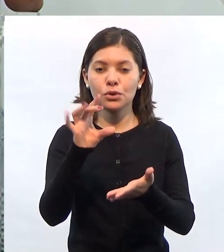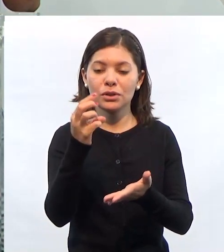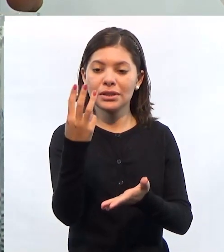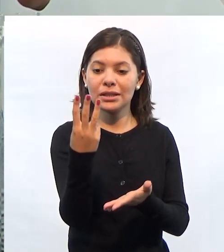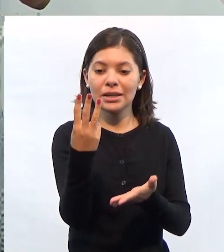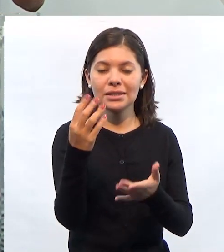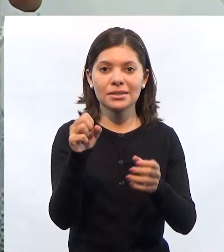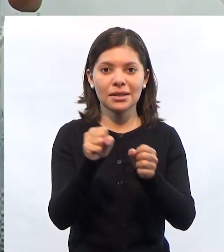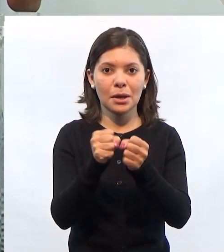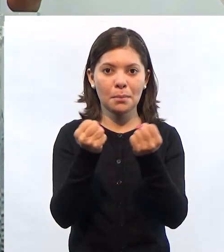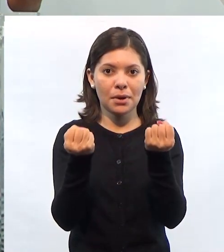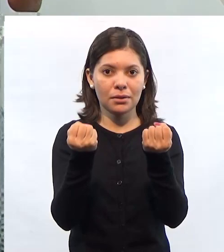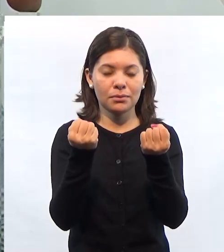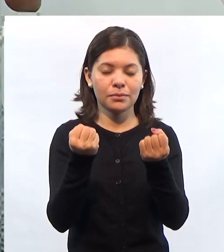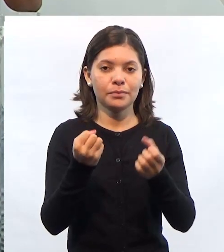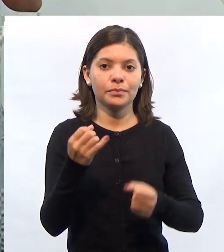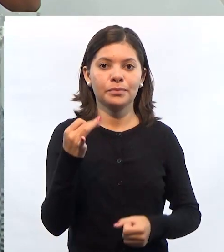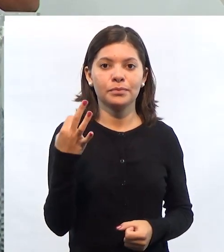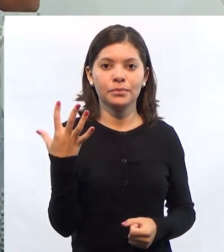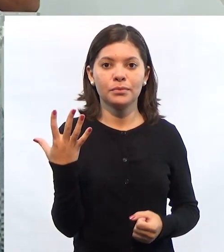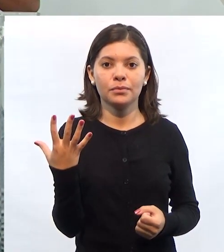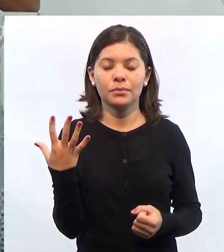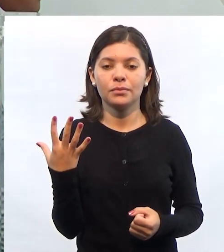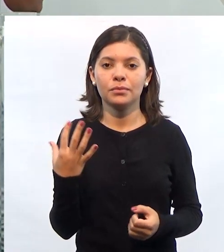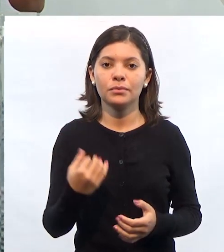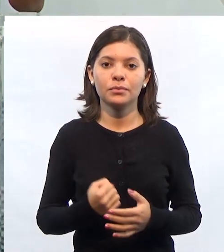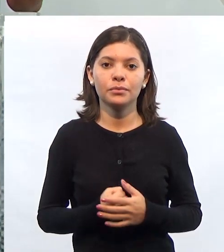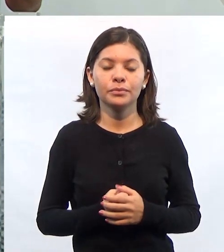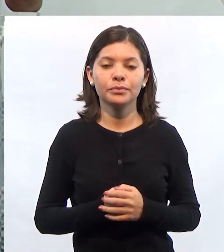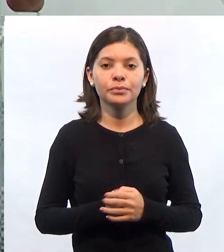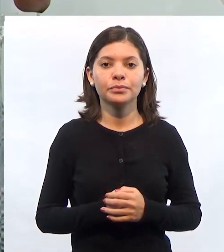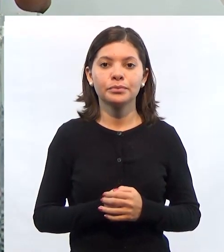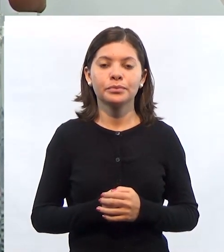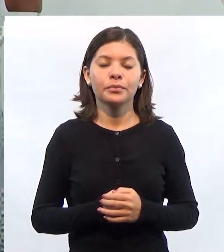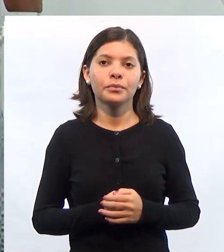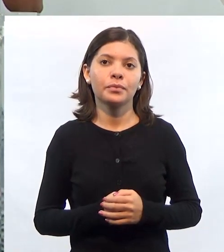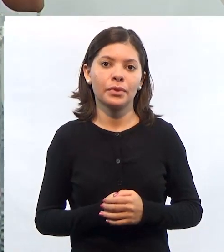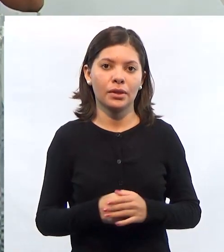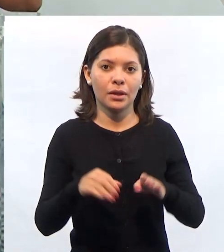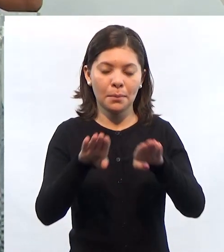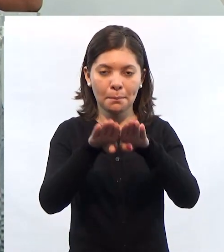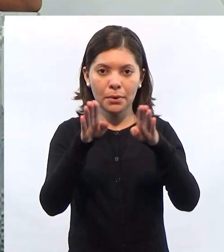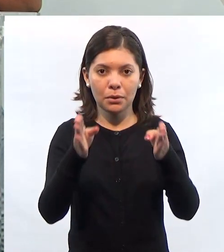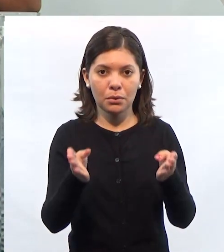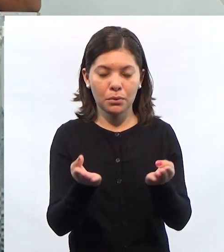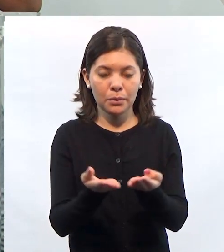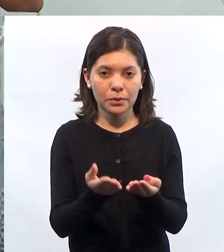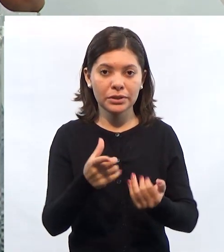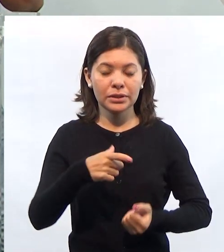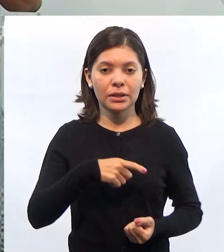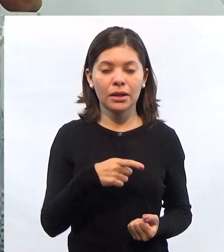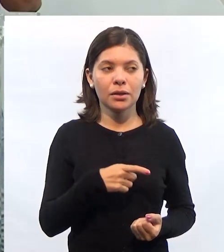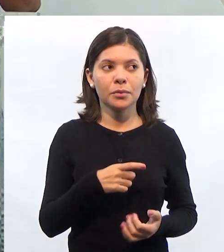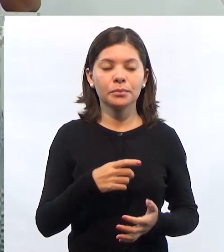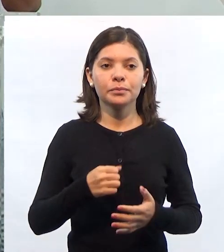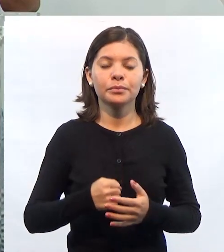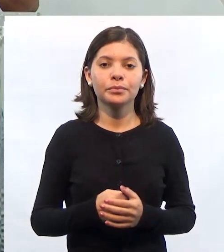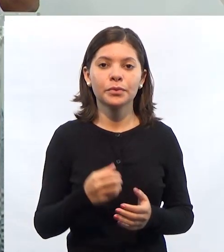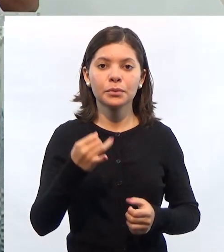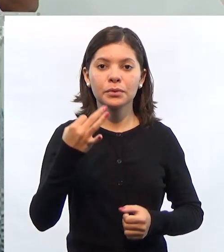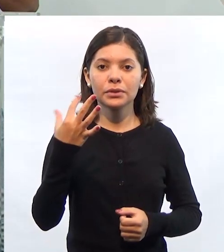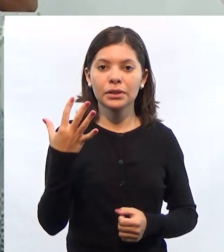isso é um atendimento requisito quantidade de grãos quebrados do pacote um requisito se o pacote tem aquela quantidade é